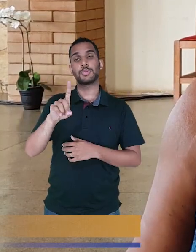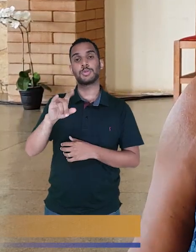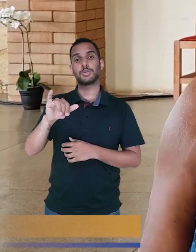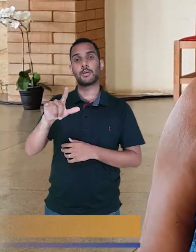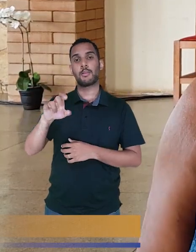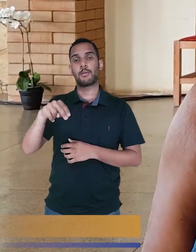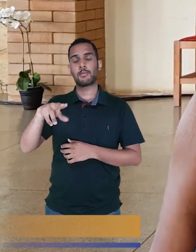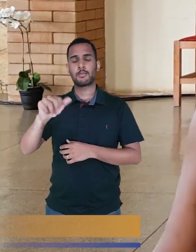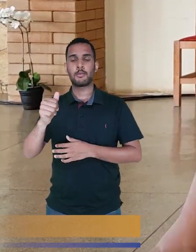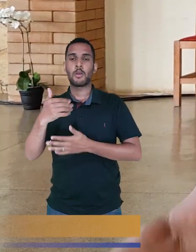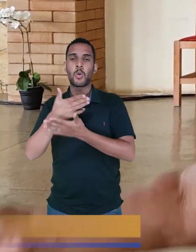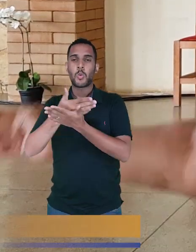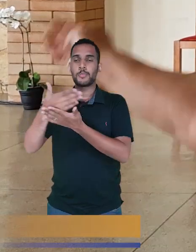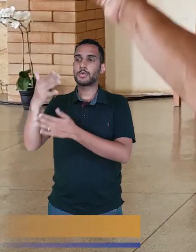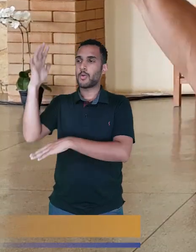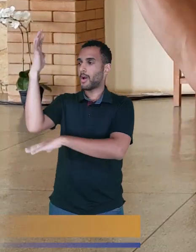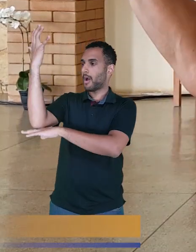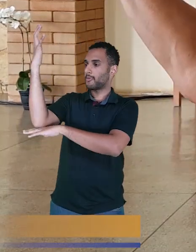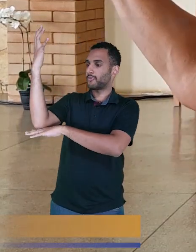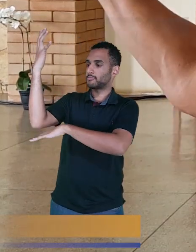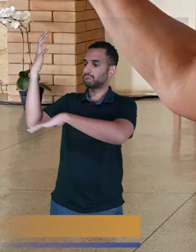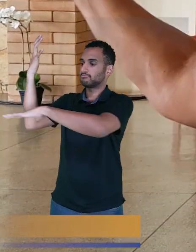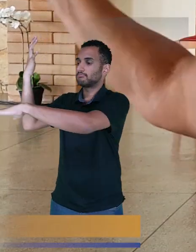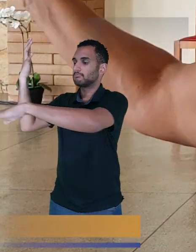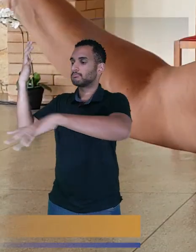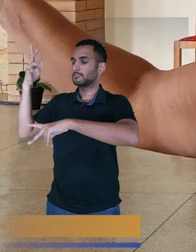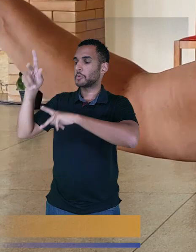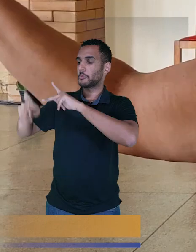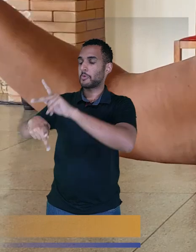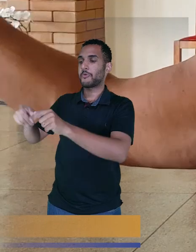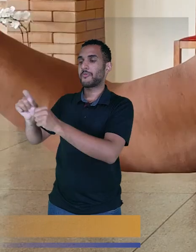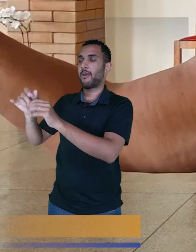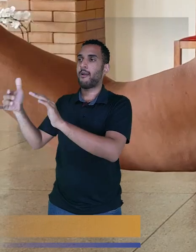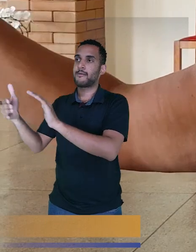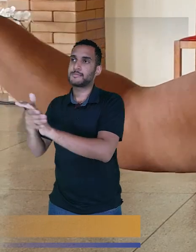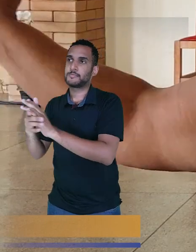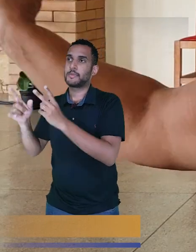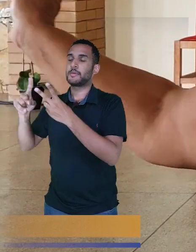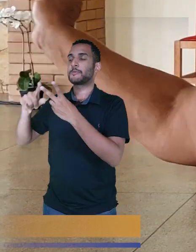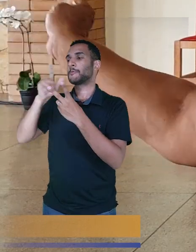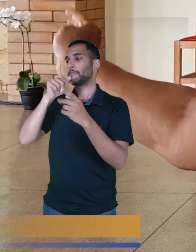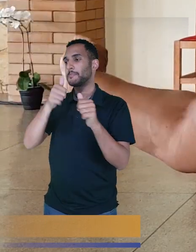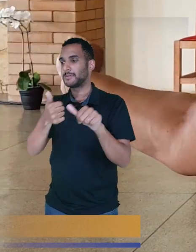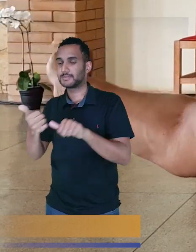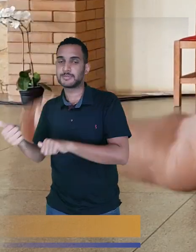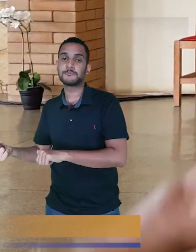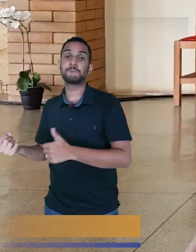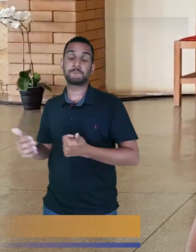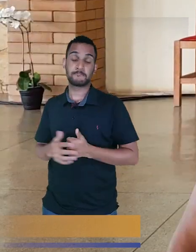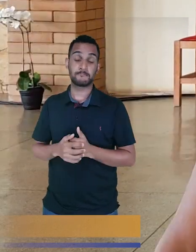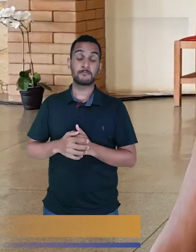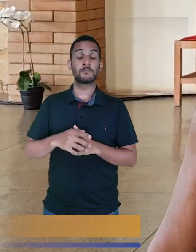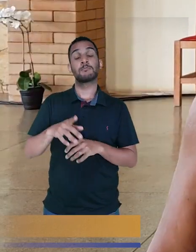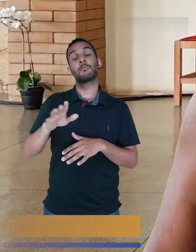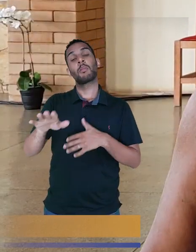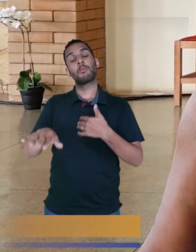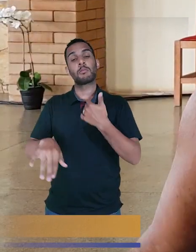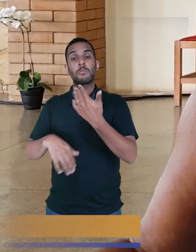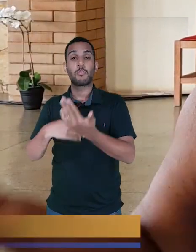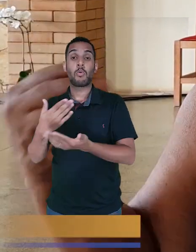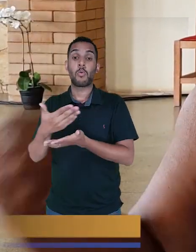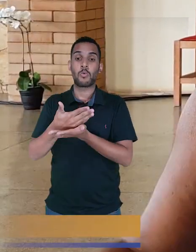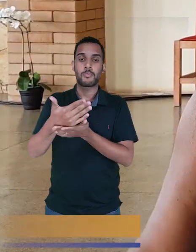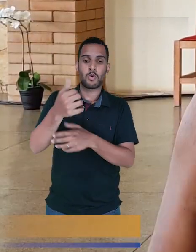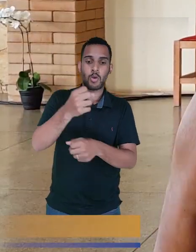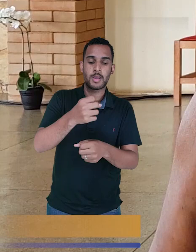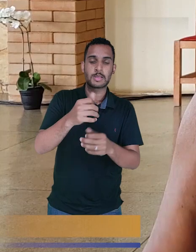gente começou aqui debaixo daquela árvore ali, a gente fez casamento, fez batizado, né? E